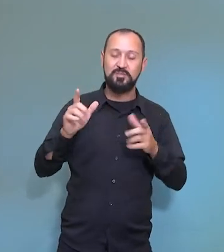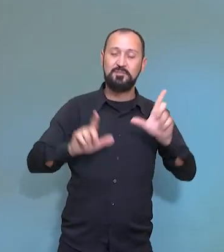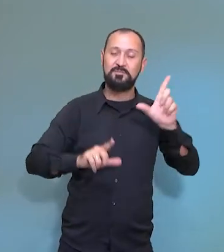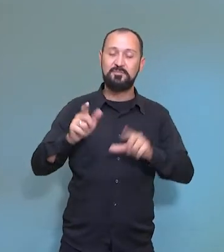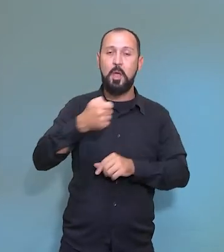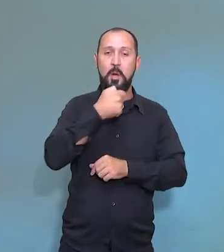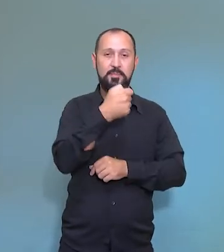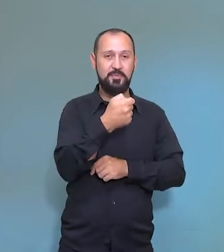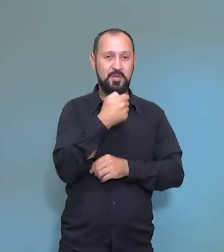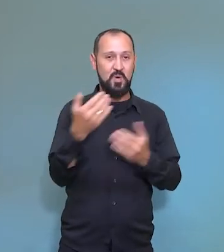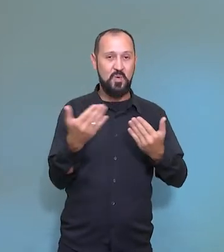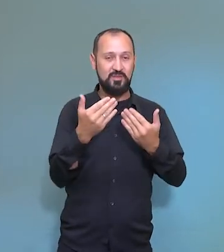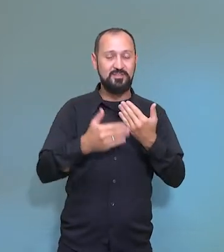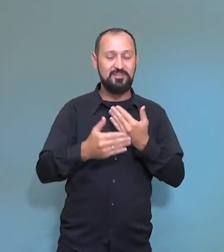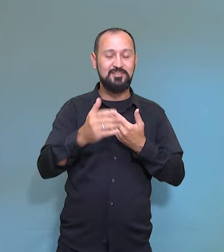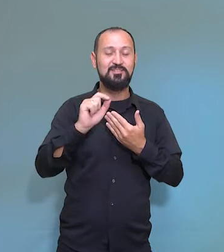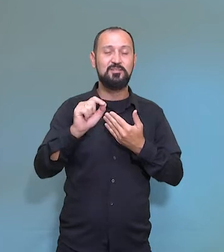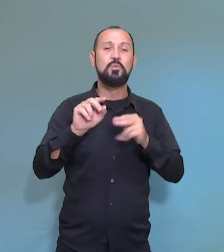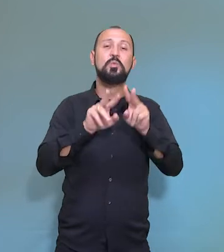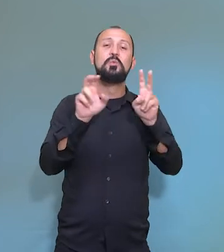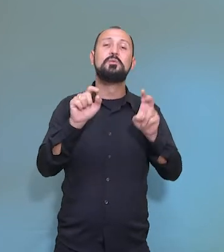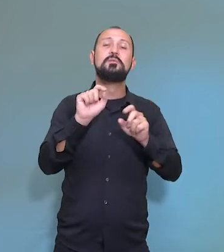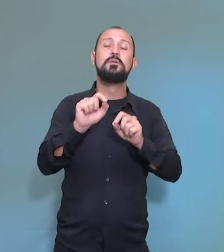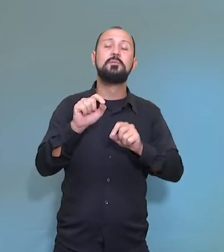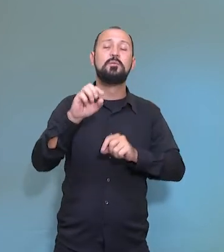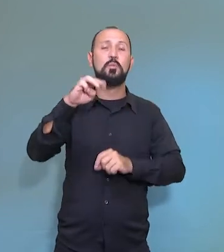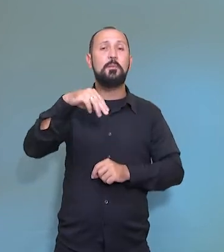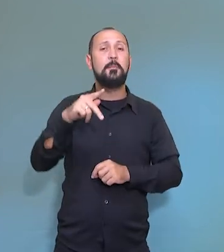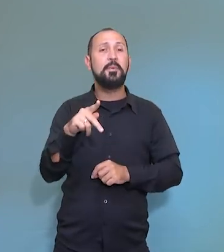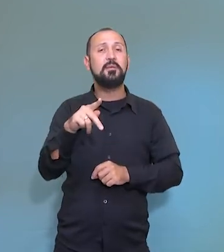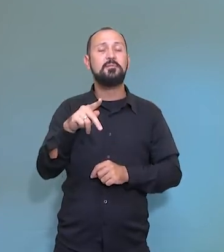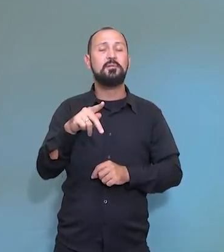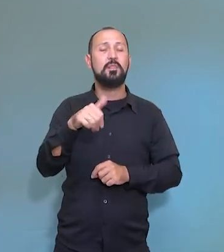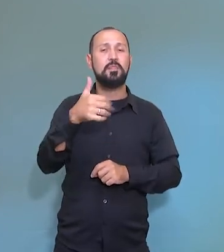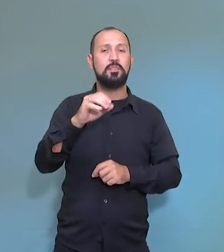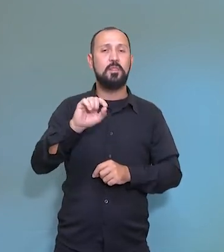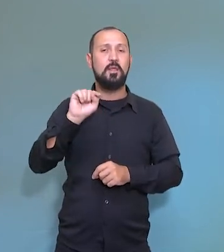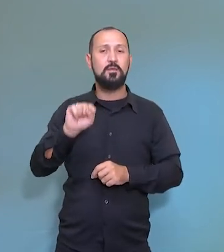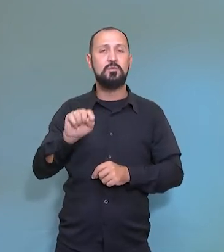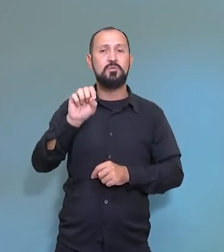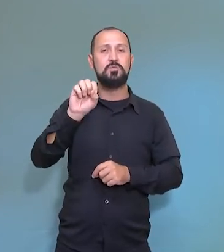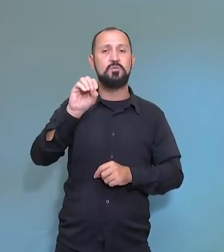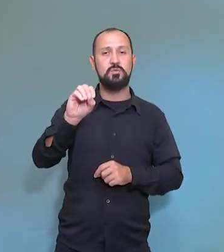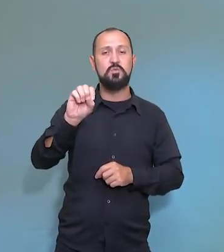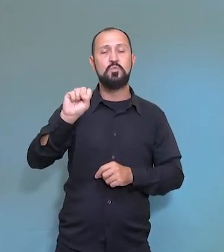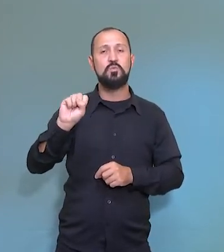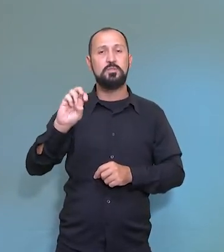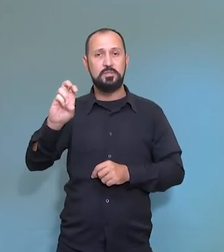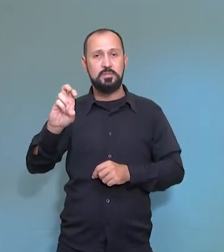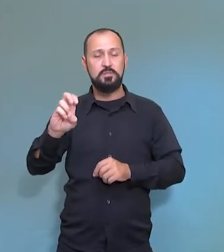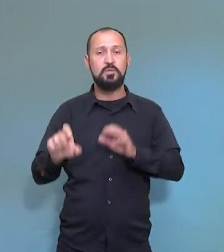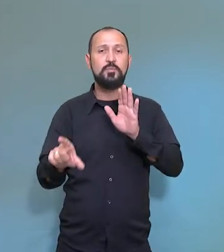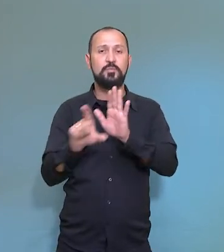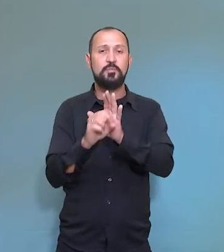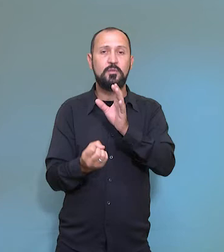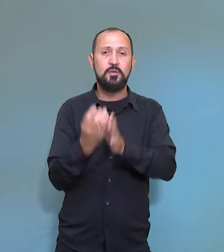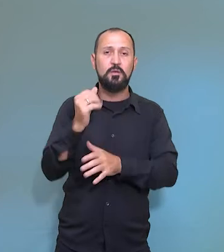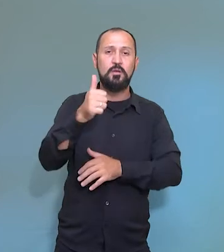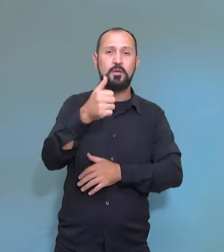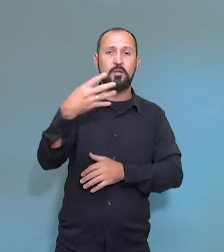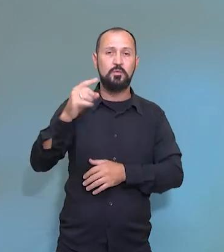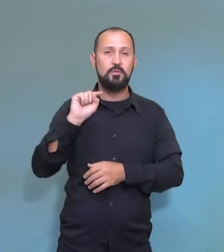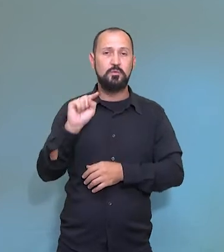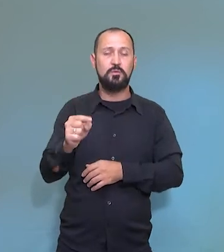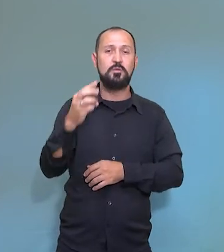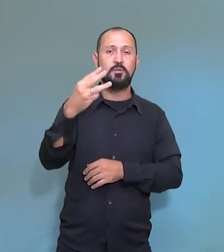retornando ao nosso programa, ao Ponto de Vista hoje, falando sobre a medida provisória 1085, que se transformou em lei e virou a lei